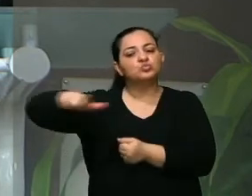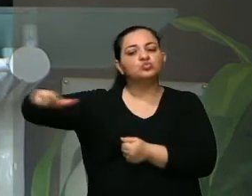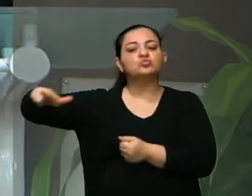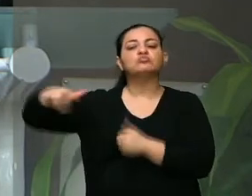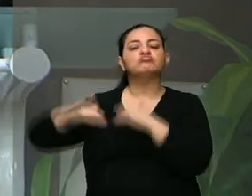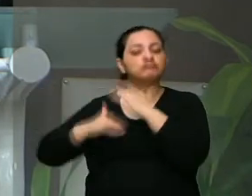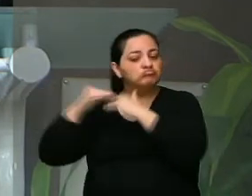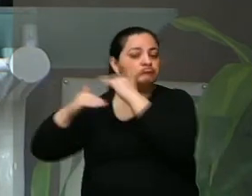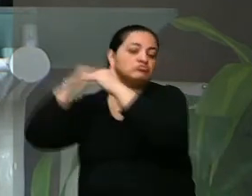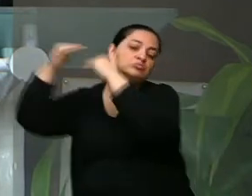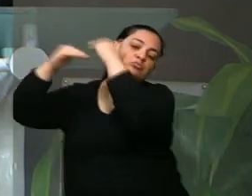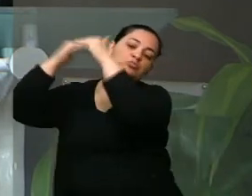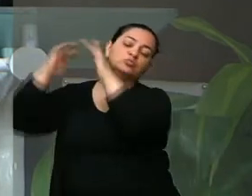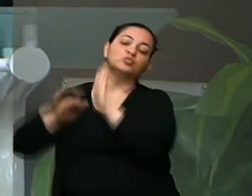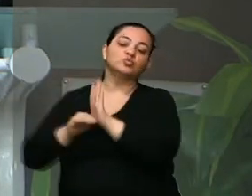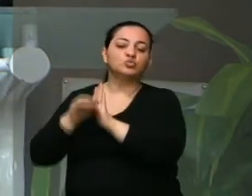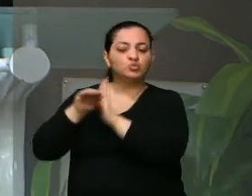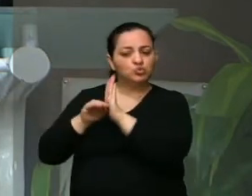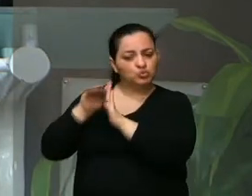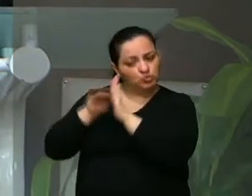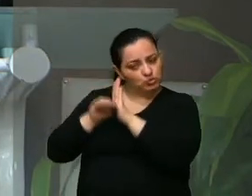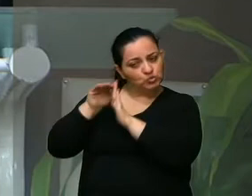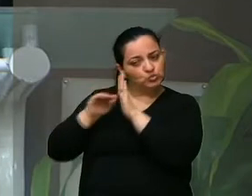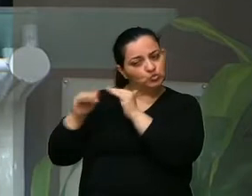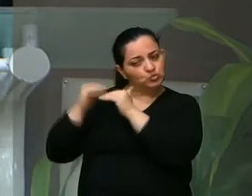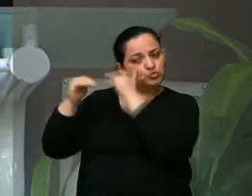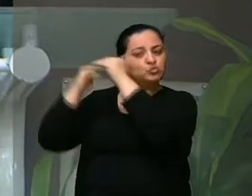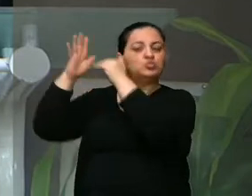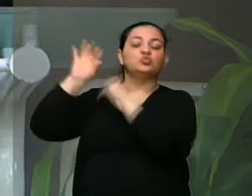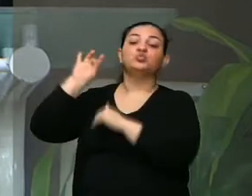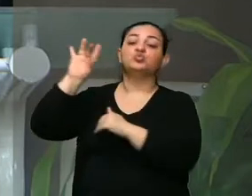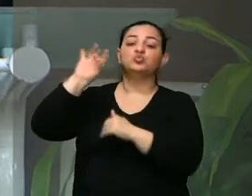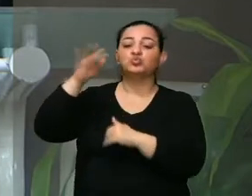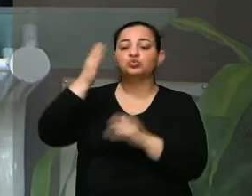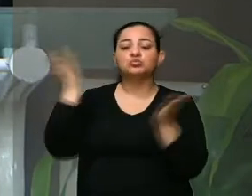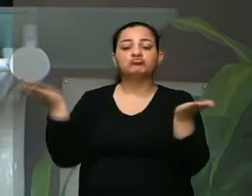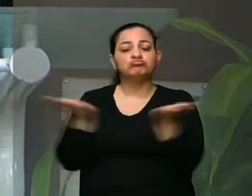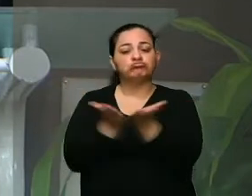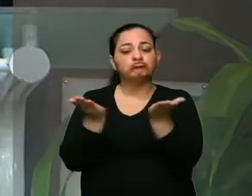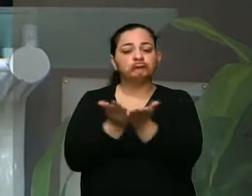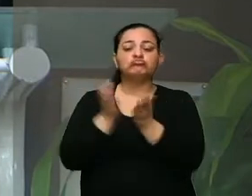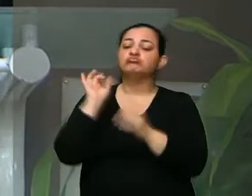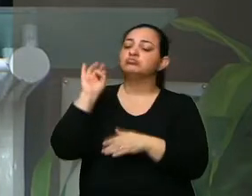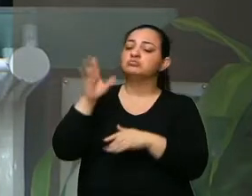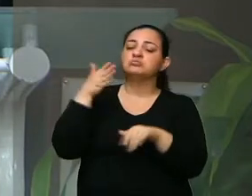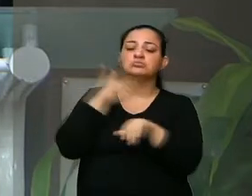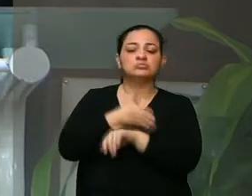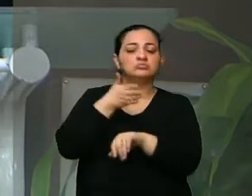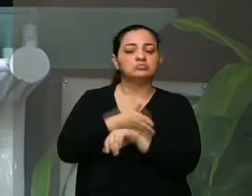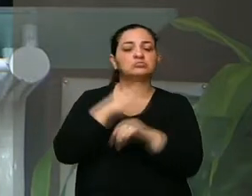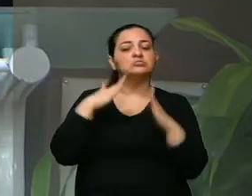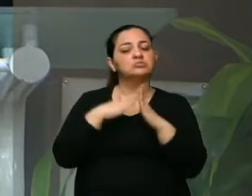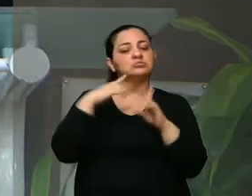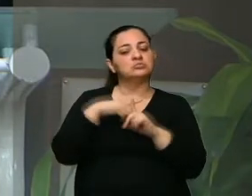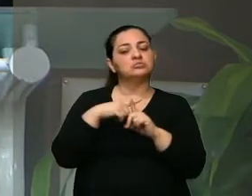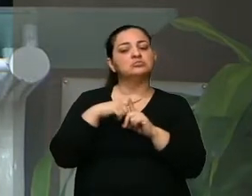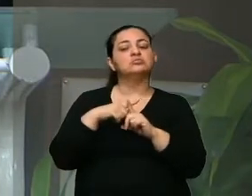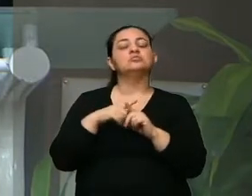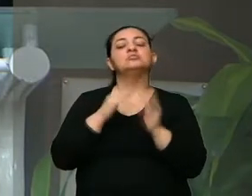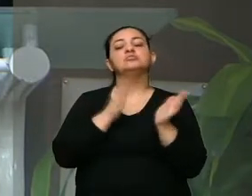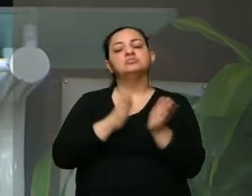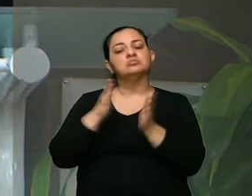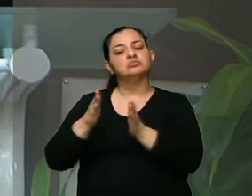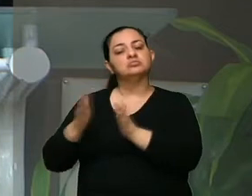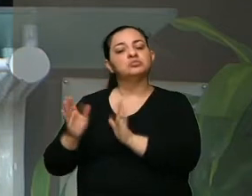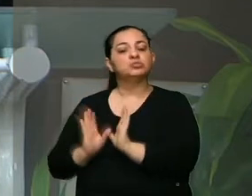num nível além de ser somente crente somente parte de um